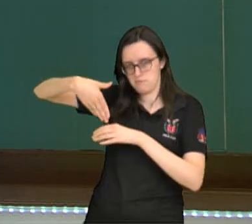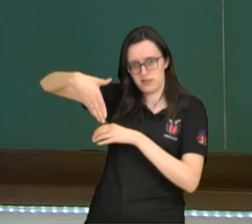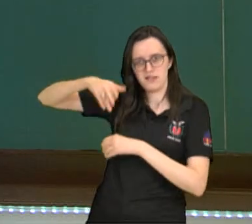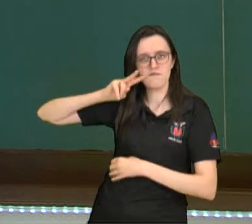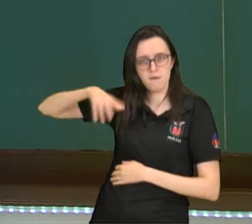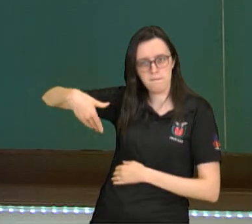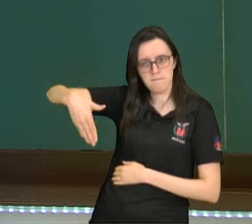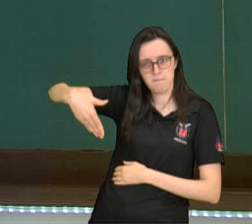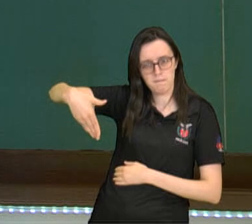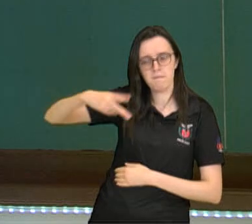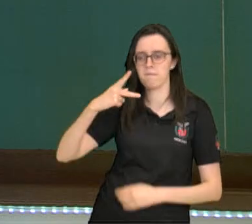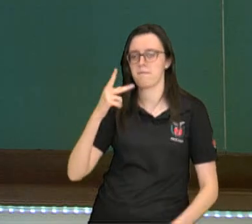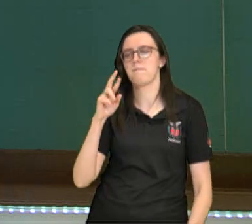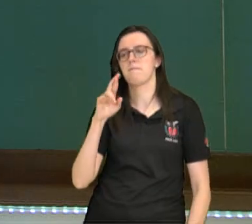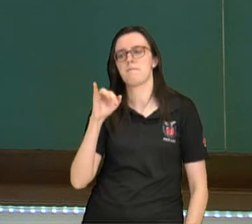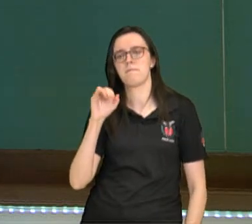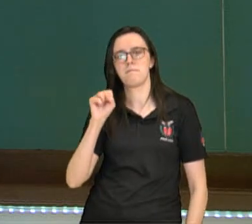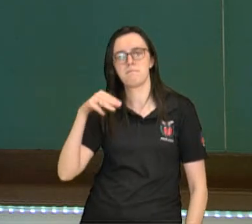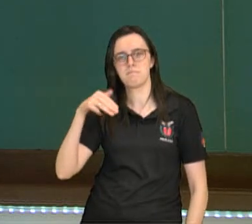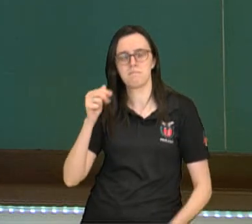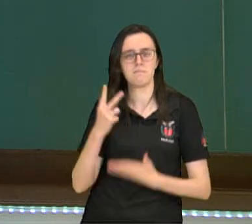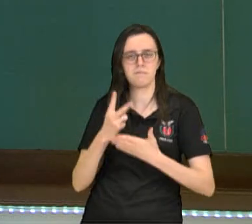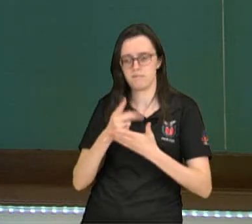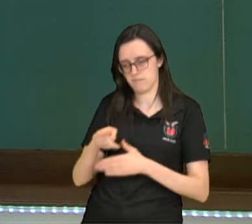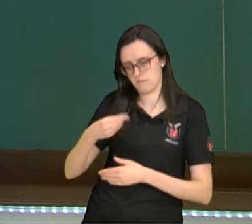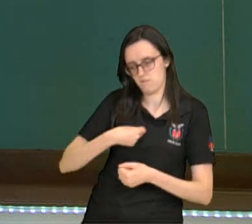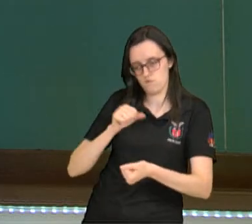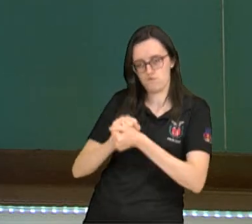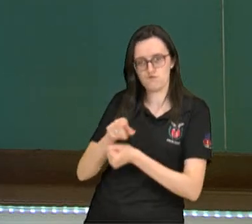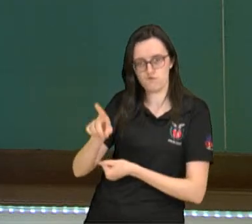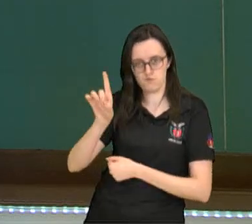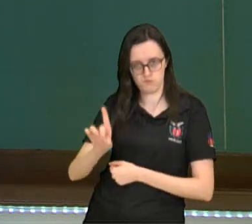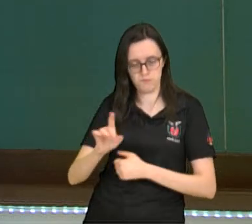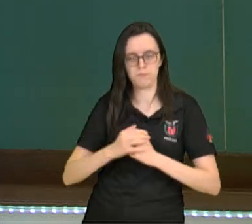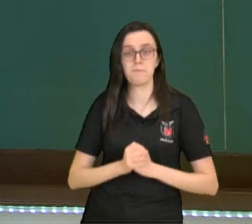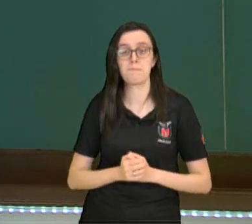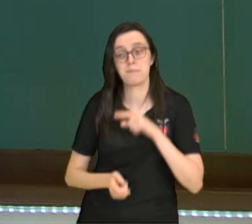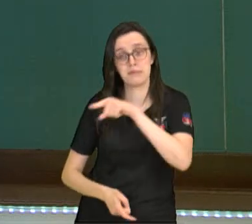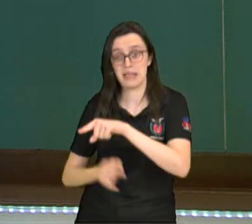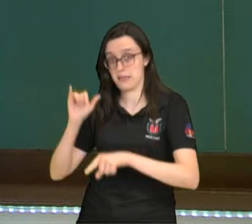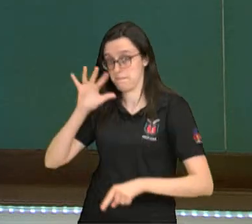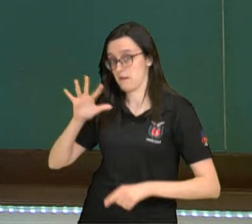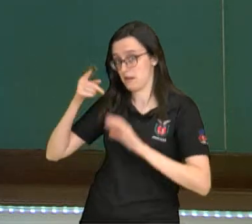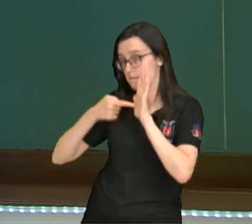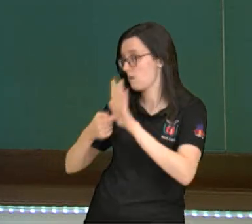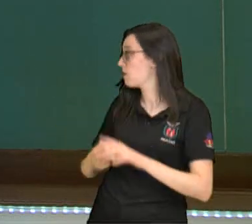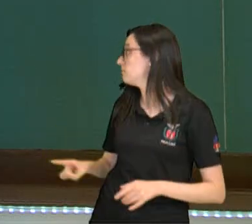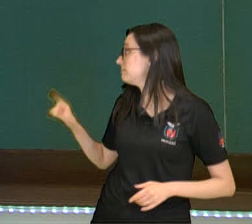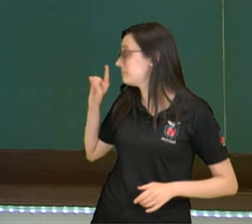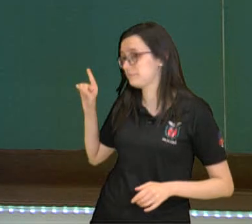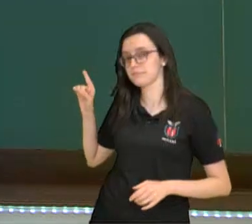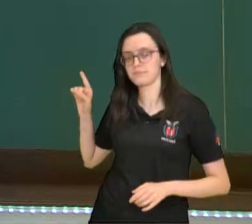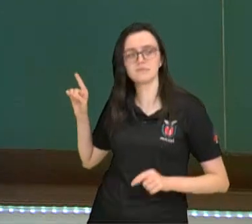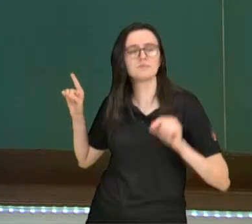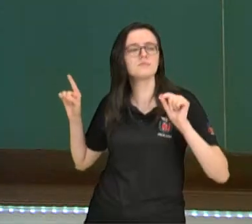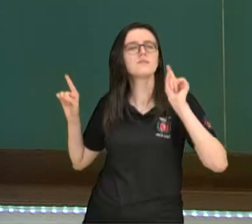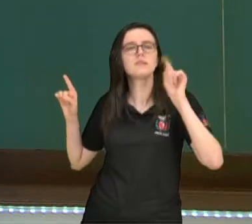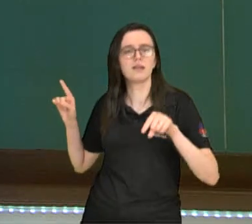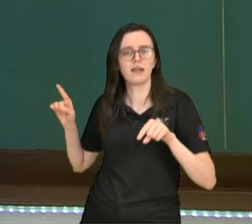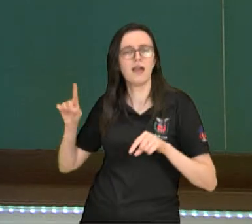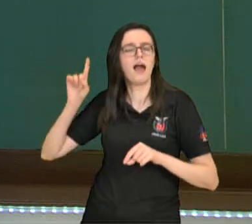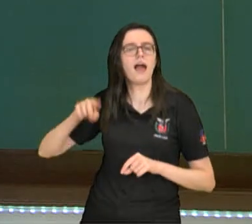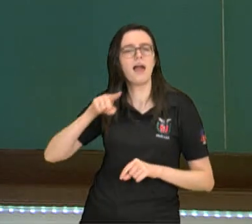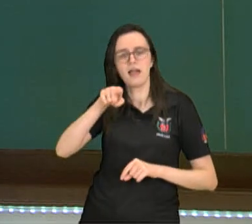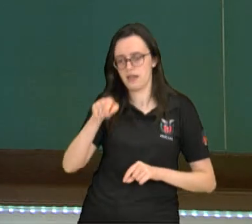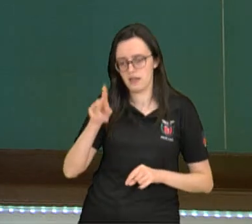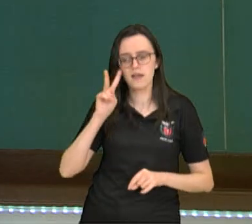prisma. Então, o prisma ele sempre vai estar ali no ponto de controle. Aqui, no caso da imagem, é o picotador, tá?